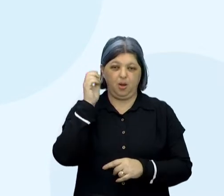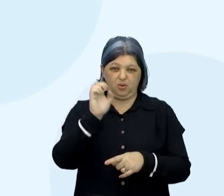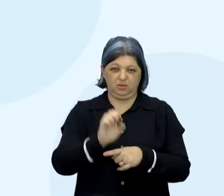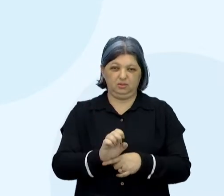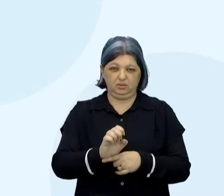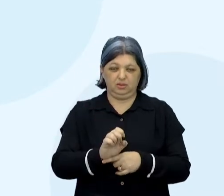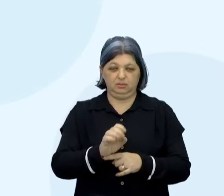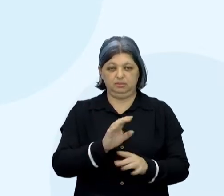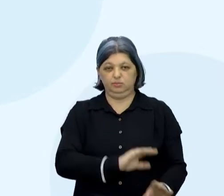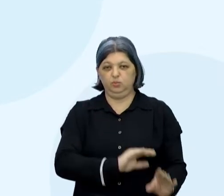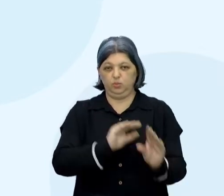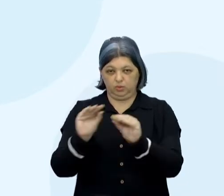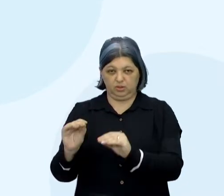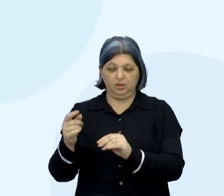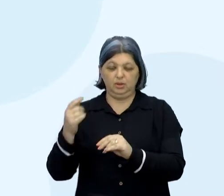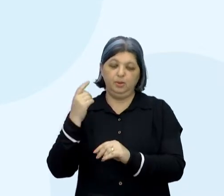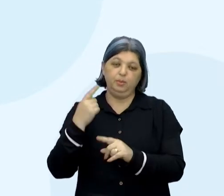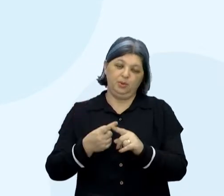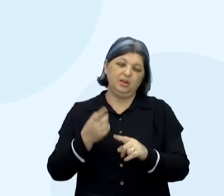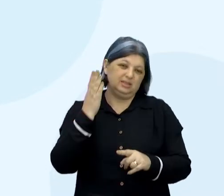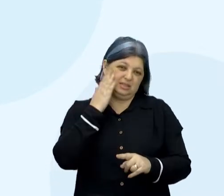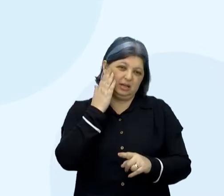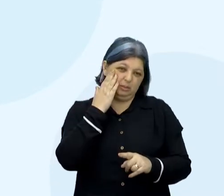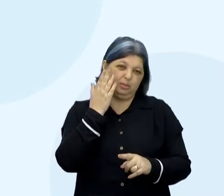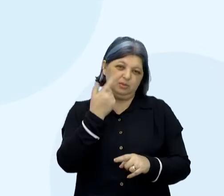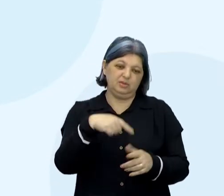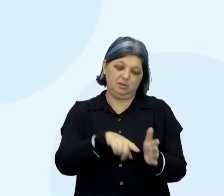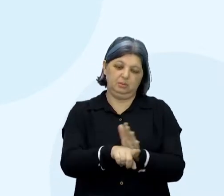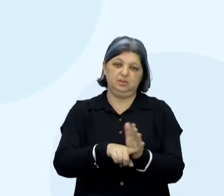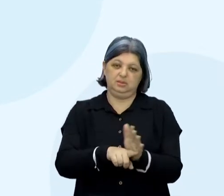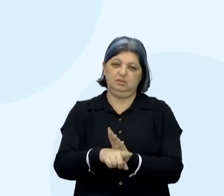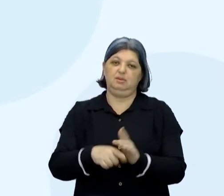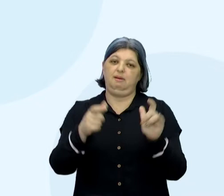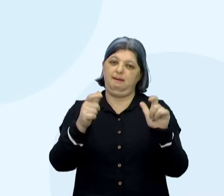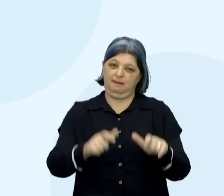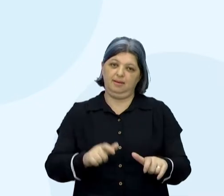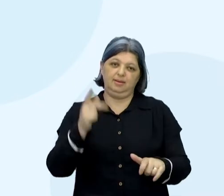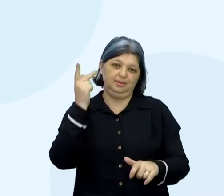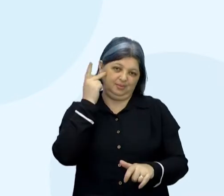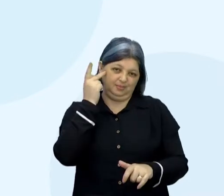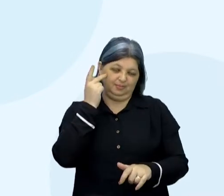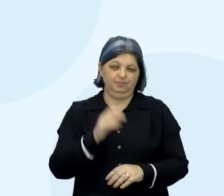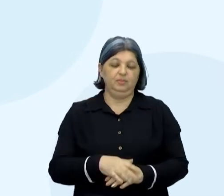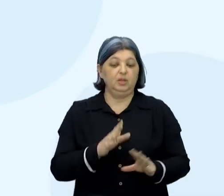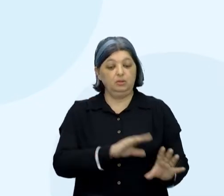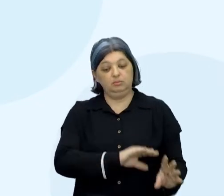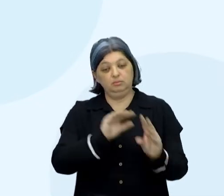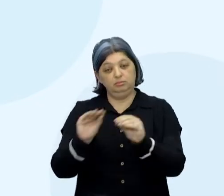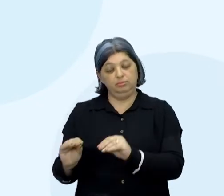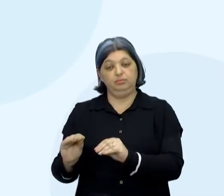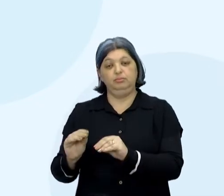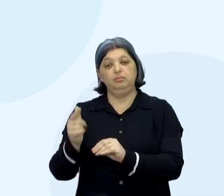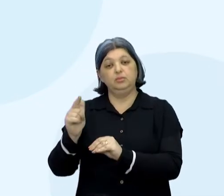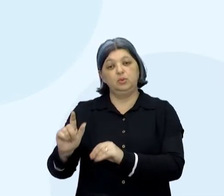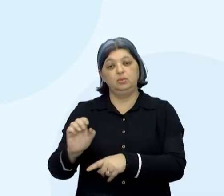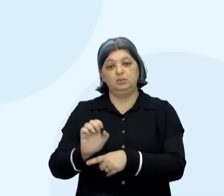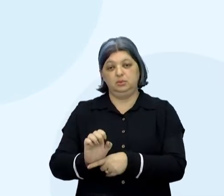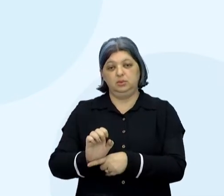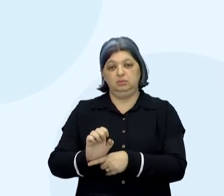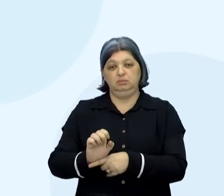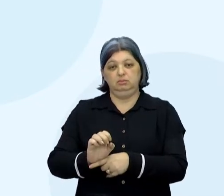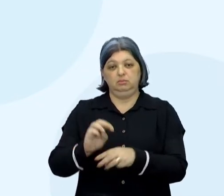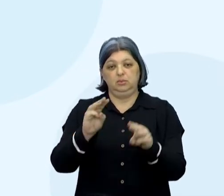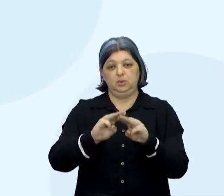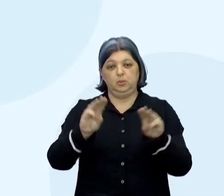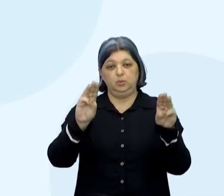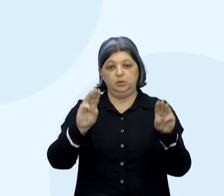vocês pesquisariam patrimônios do estado de São Paulo, então eu resolvi ir para outro estado. Eu pesquisei o Museu Nacional do